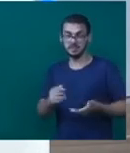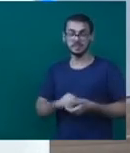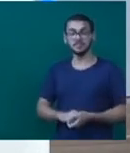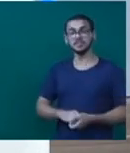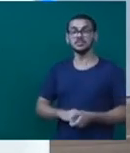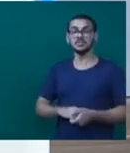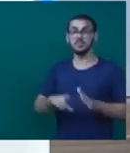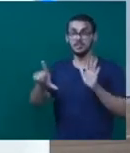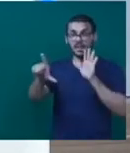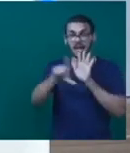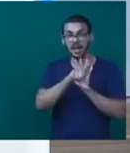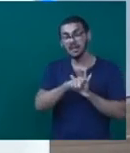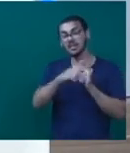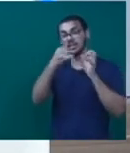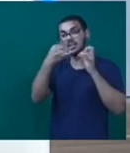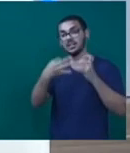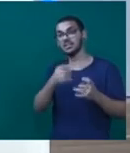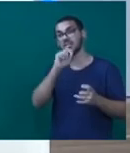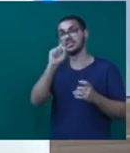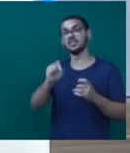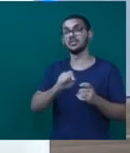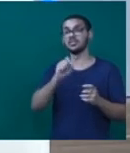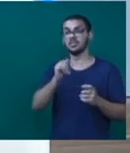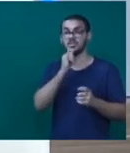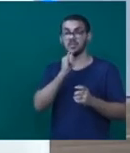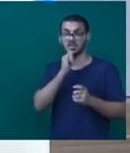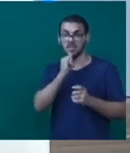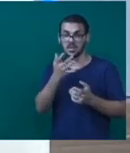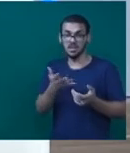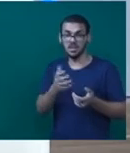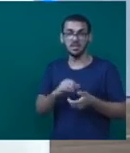lei, ela estabelece, por exemplo,